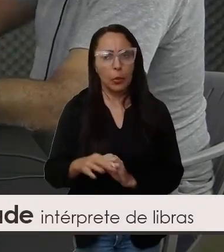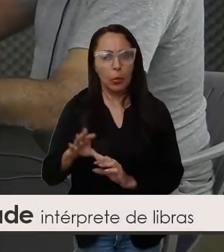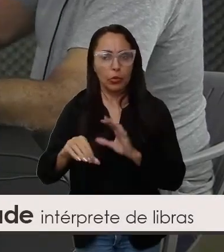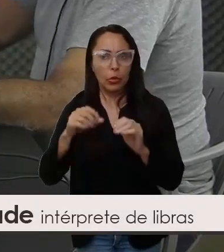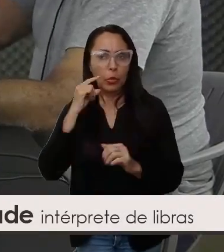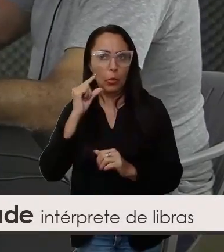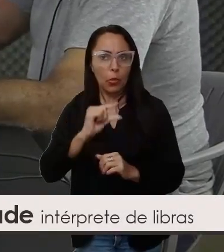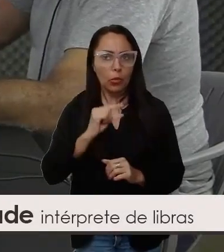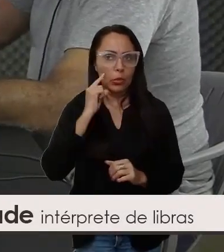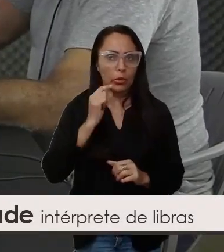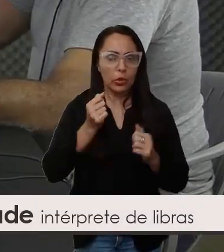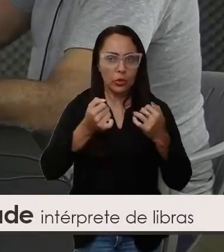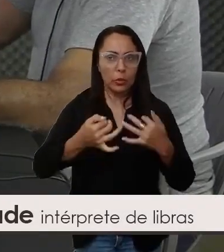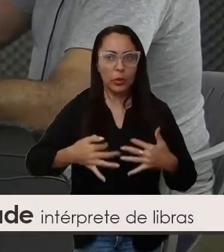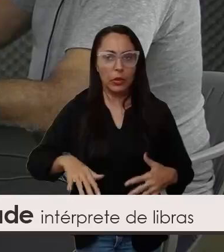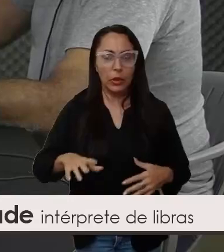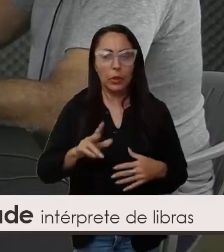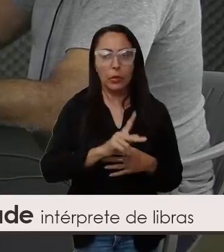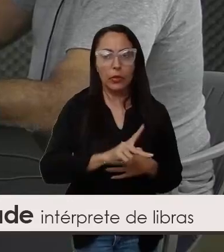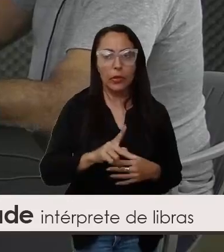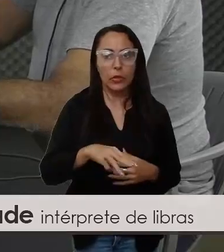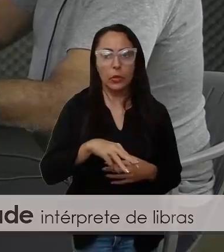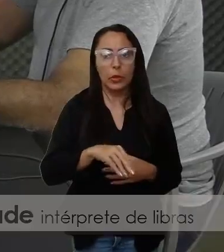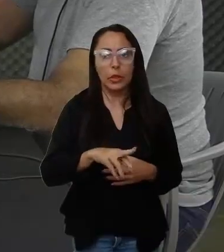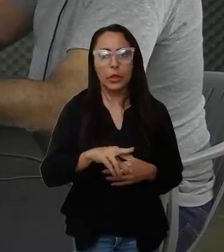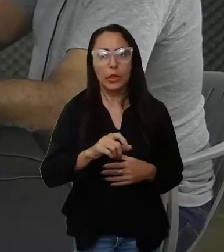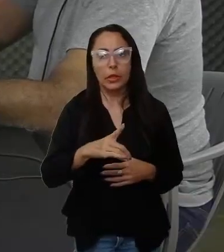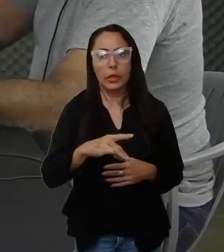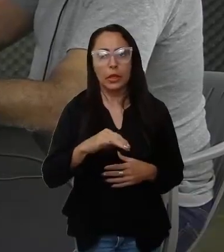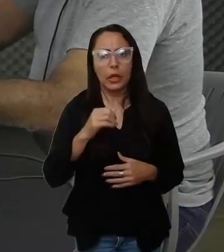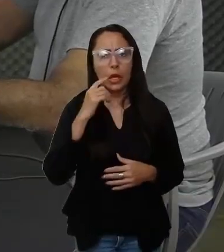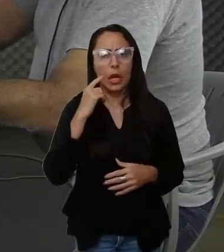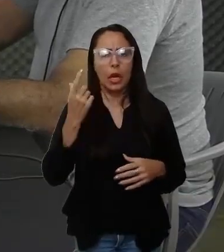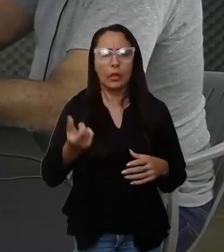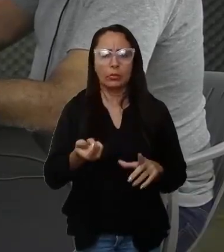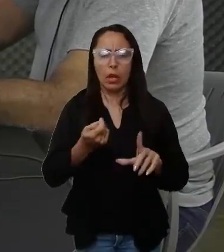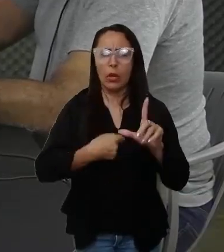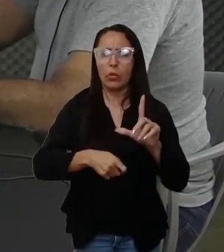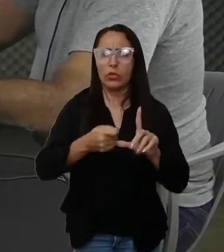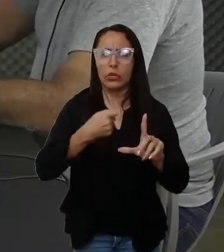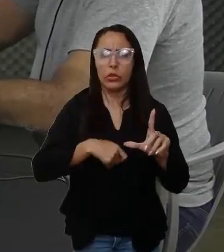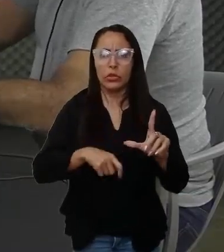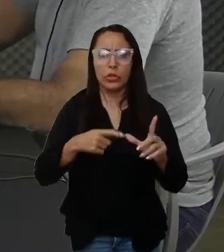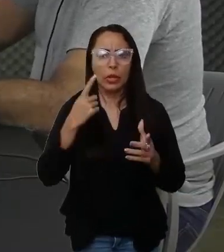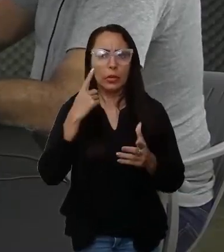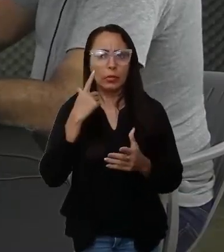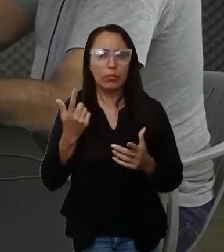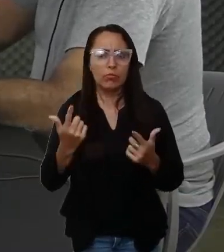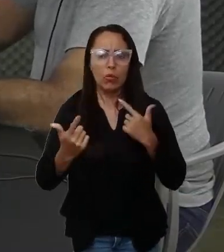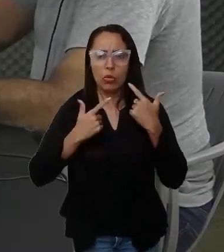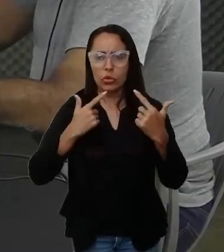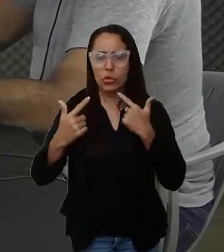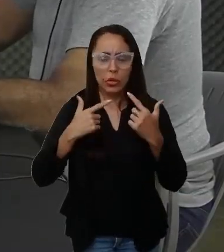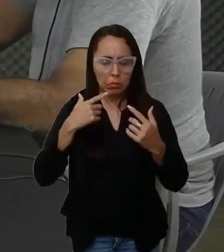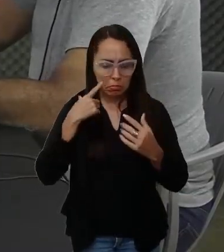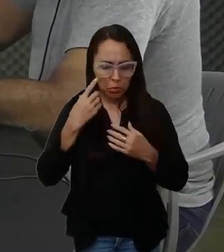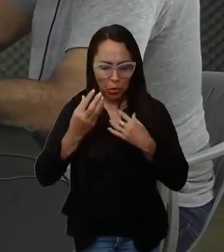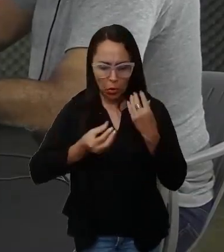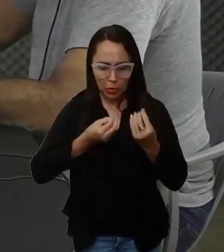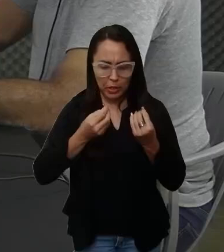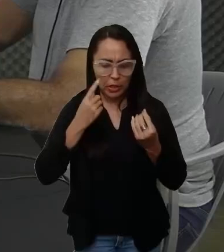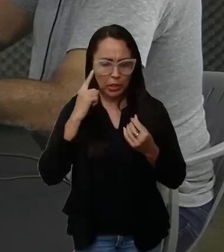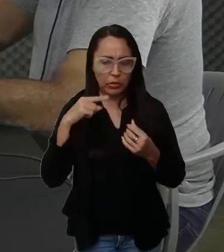gente falou nisso, professor Miranda, com relação à logística, velho, como é que a gente,